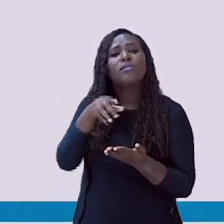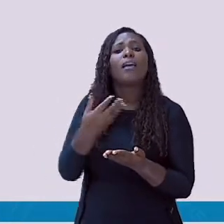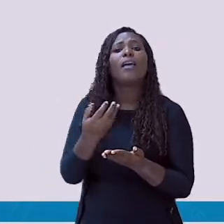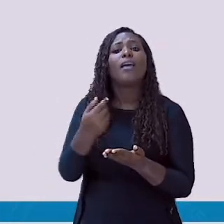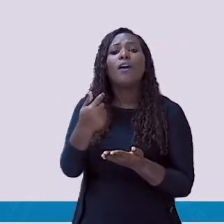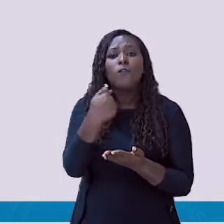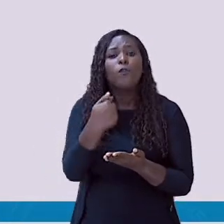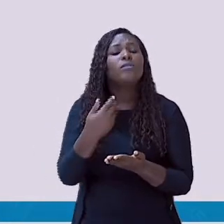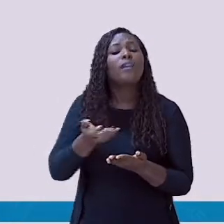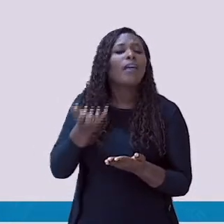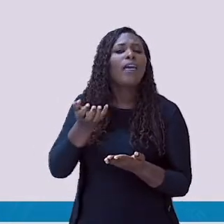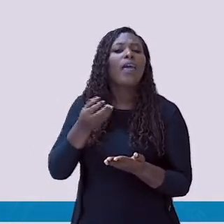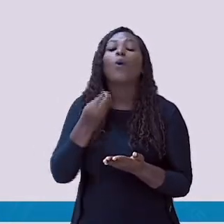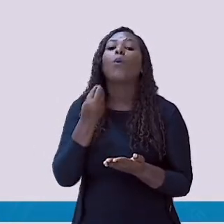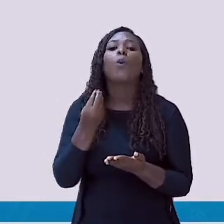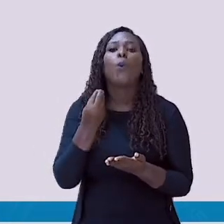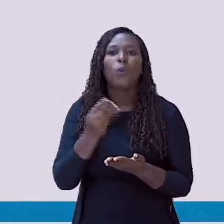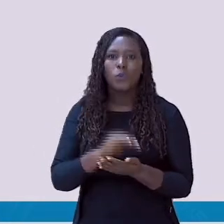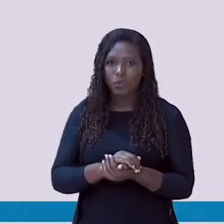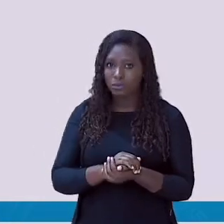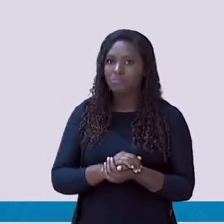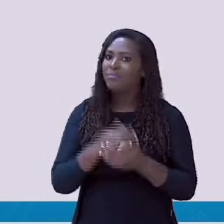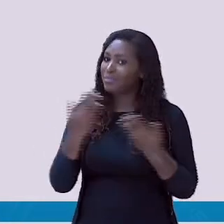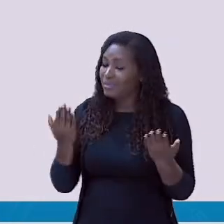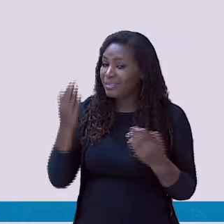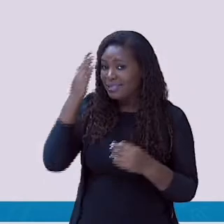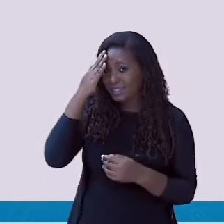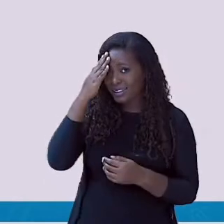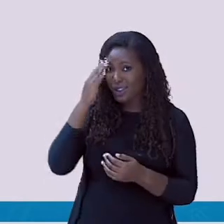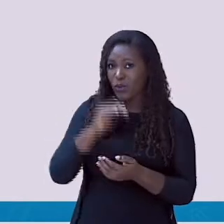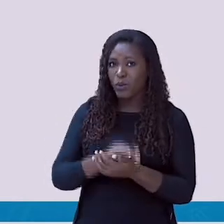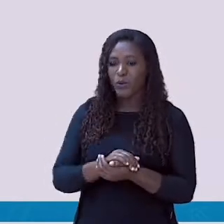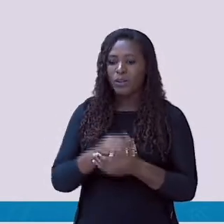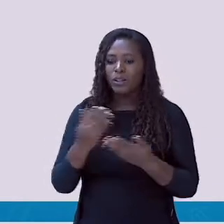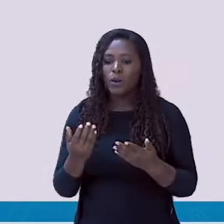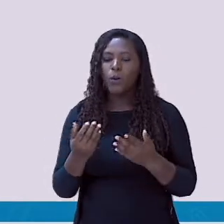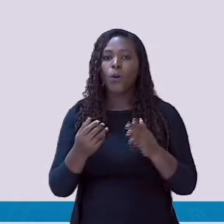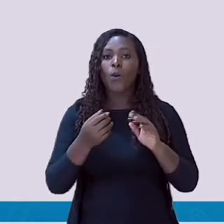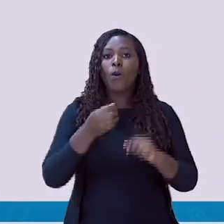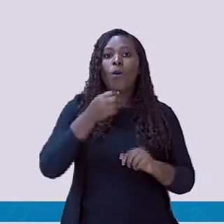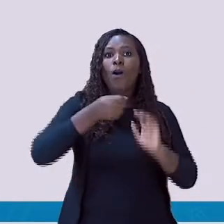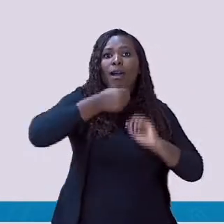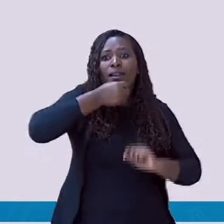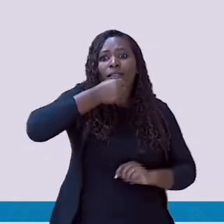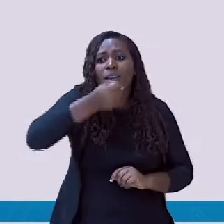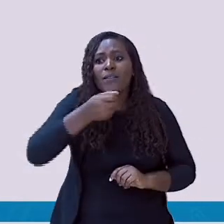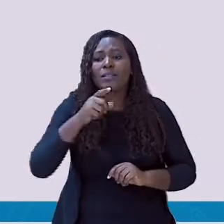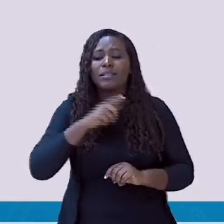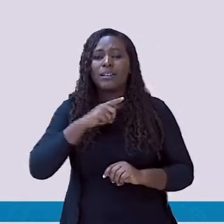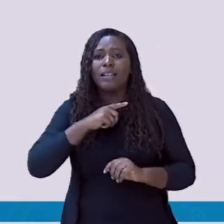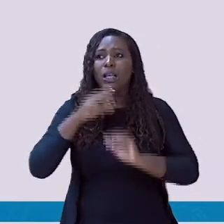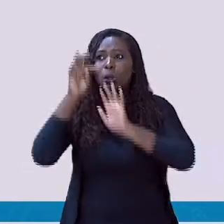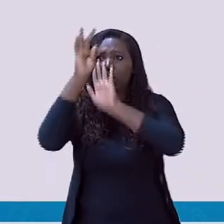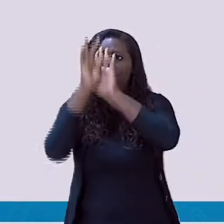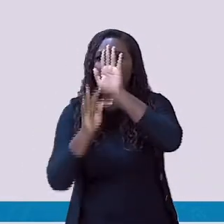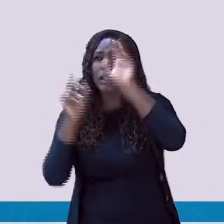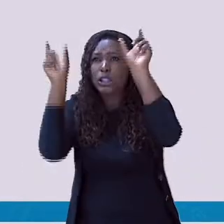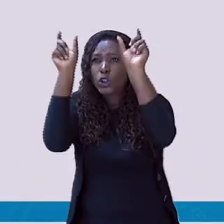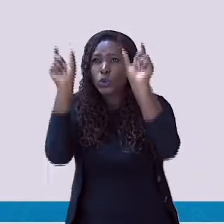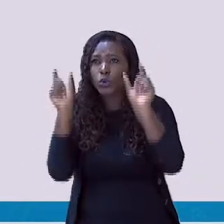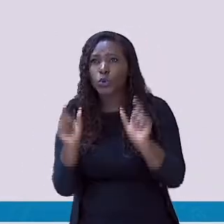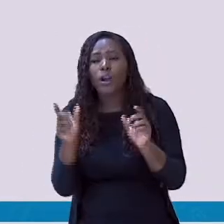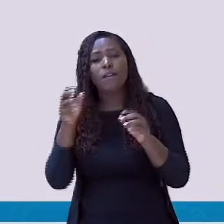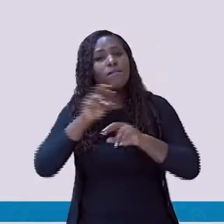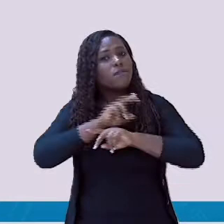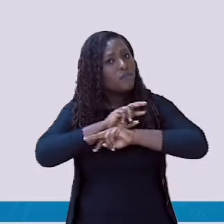de entrevista. Então, eu tenho que saber qual está sendo o modelo e para que aquela entrevista serve. Vamos conhecer um pouquinho